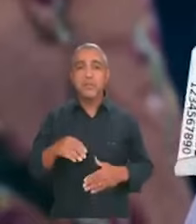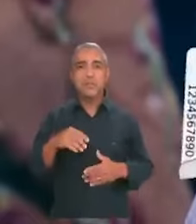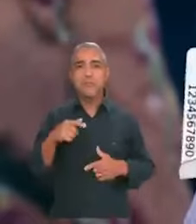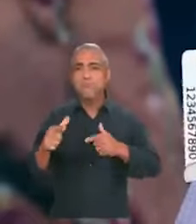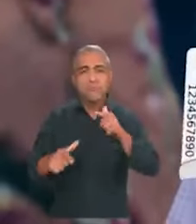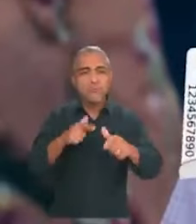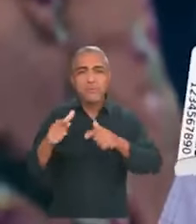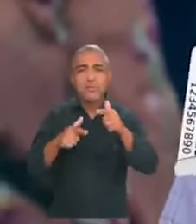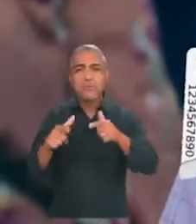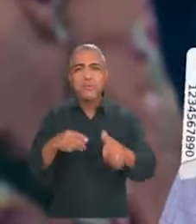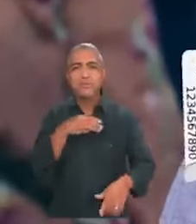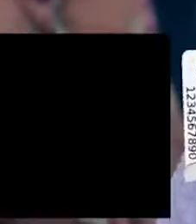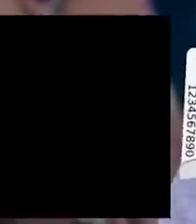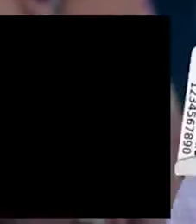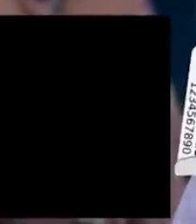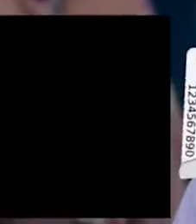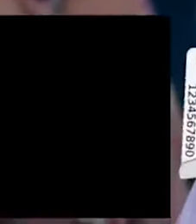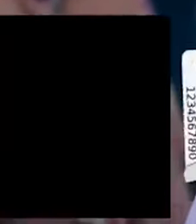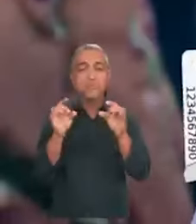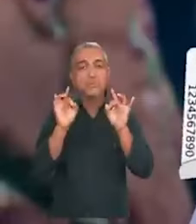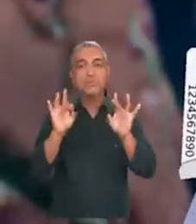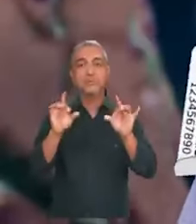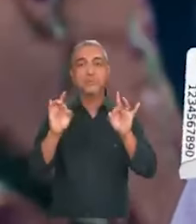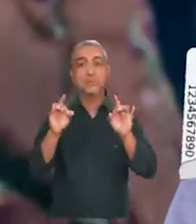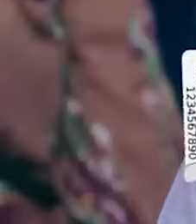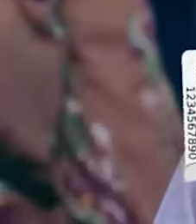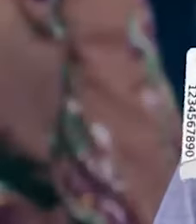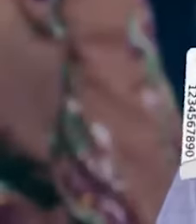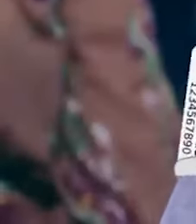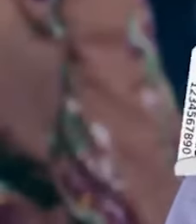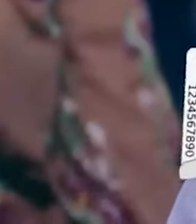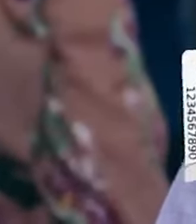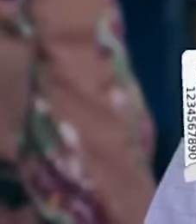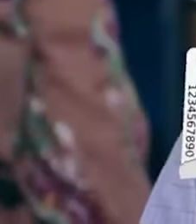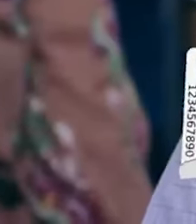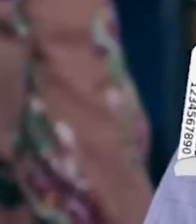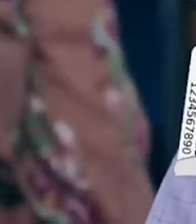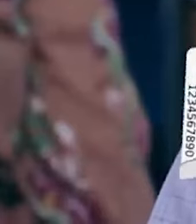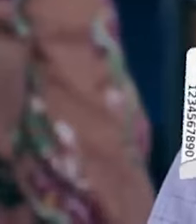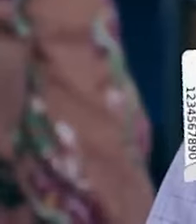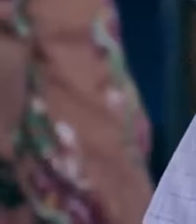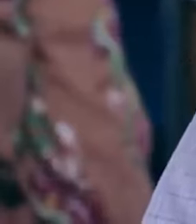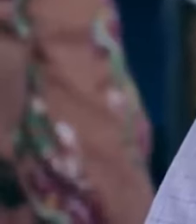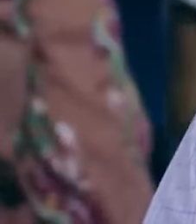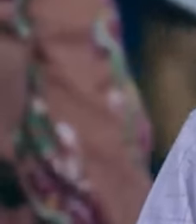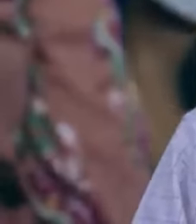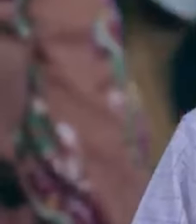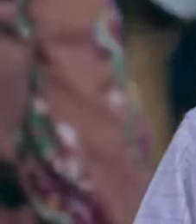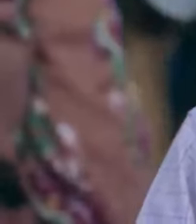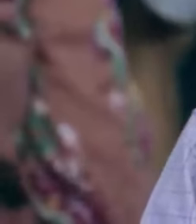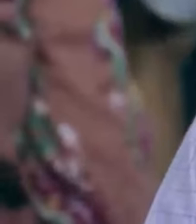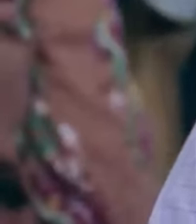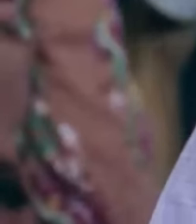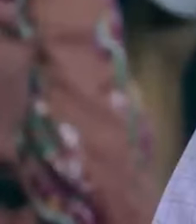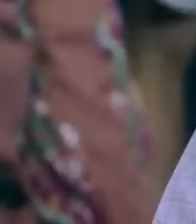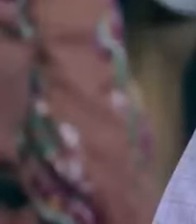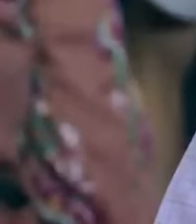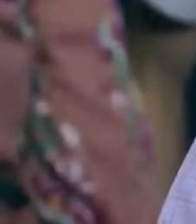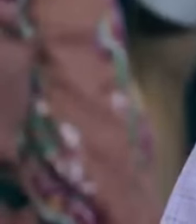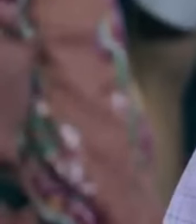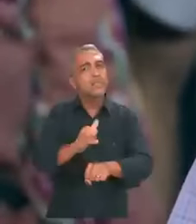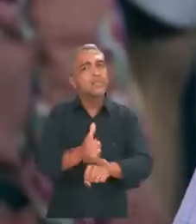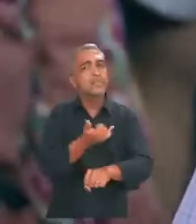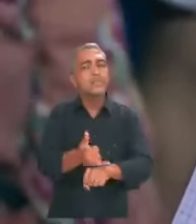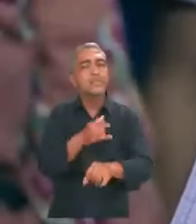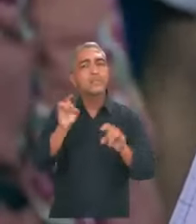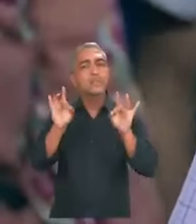definir é bom explicar rapidamente a gente tá falando sobre uso estratégico de negócios reais para criar oportunidades